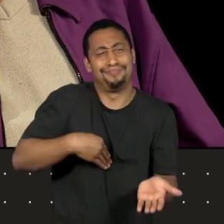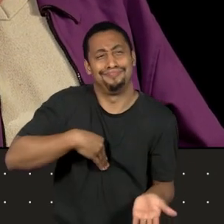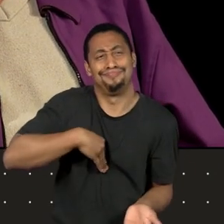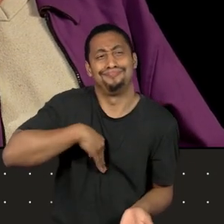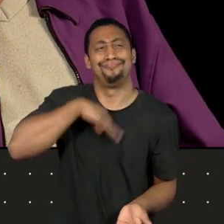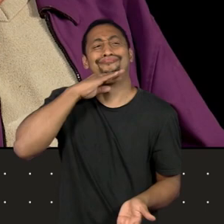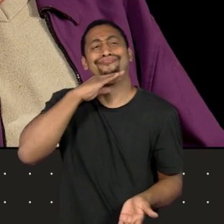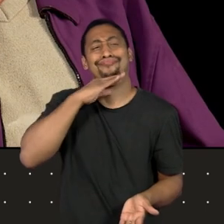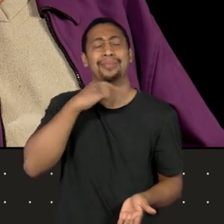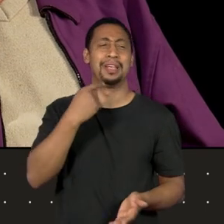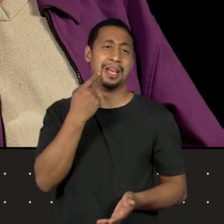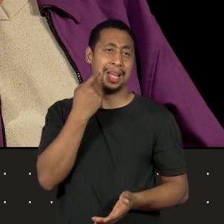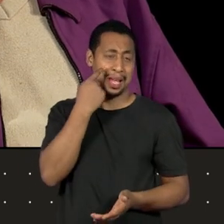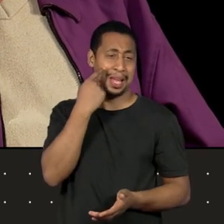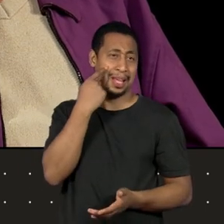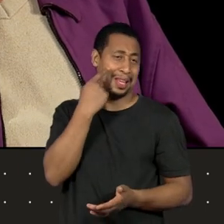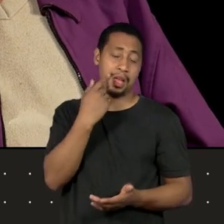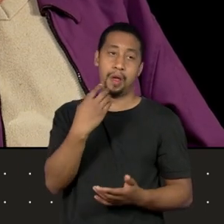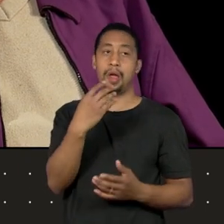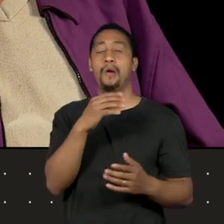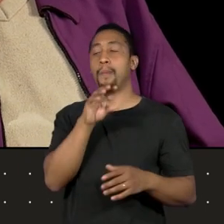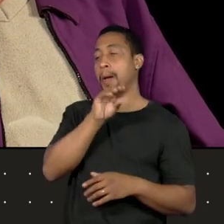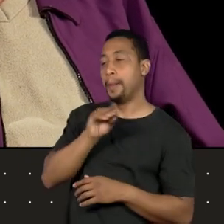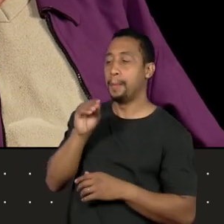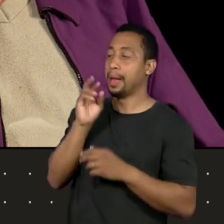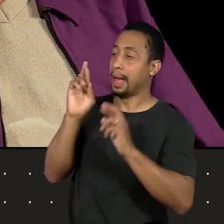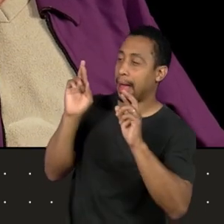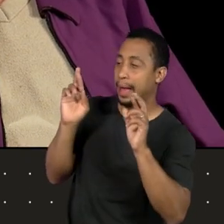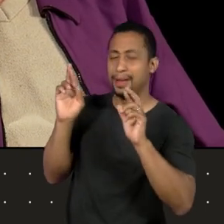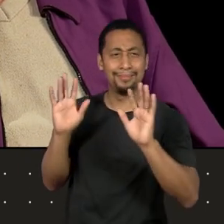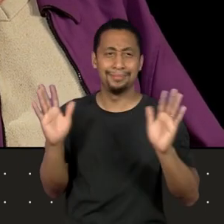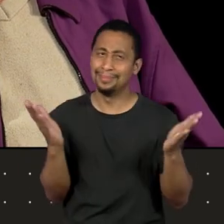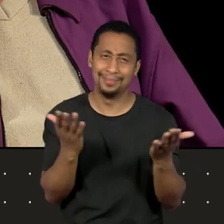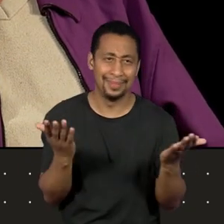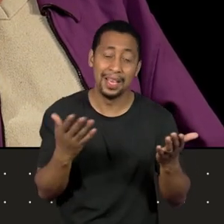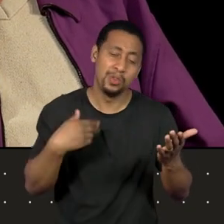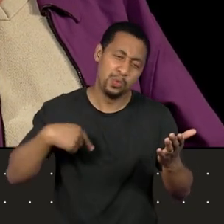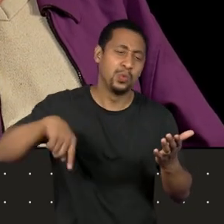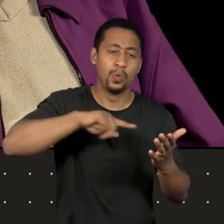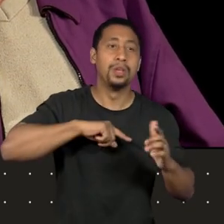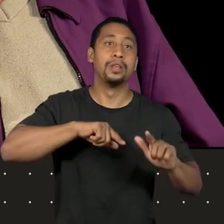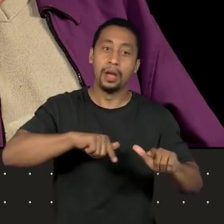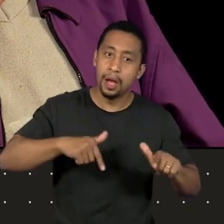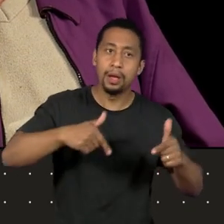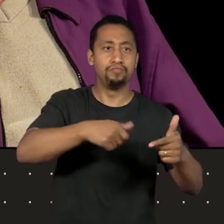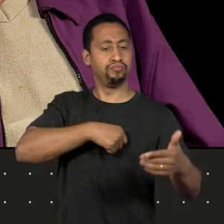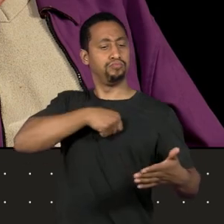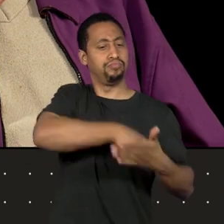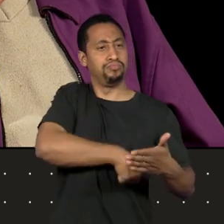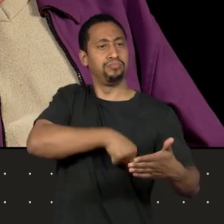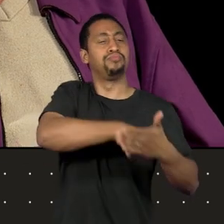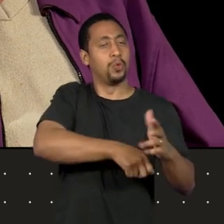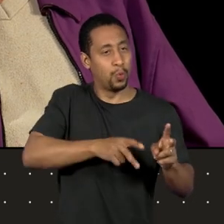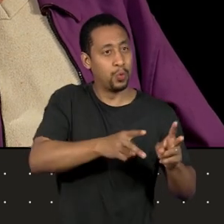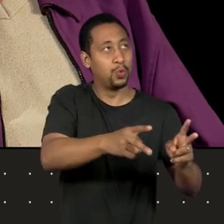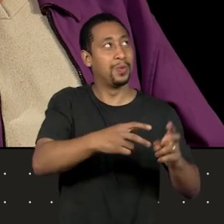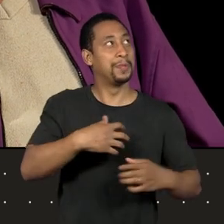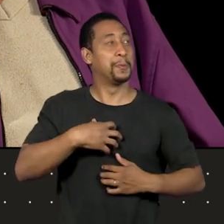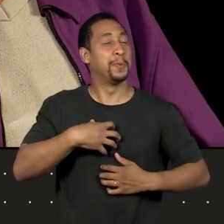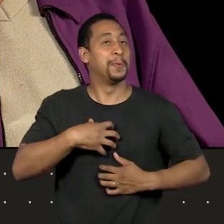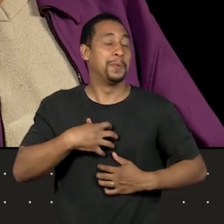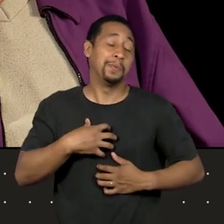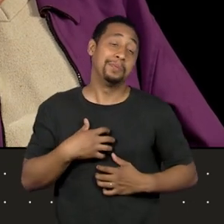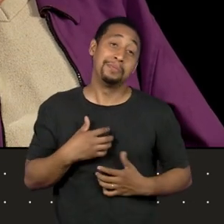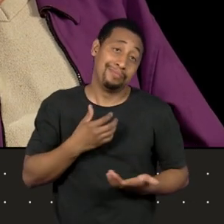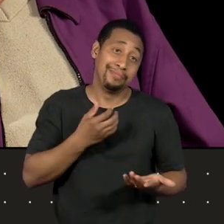desejo. Então, vamos continuar nessa luta, que vamos em frente, que está nos fazendo muito bem. Eu